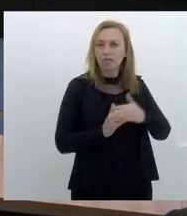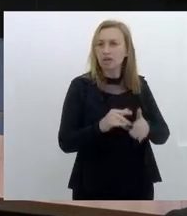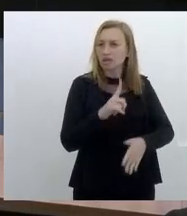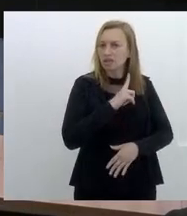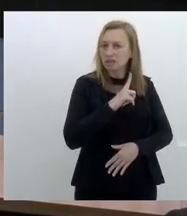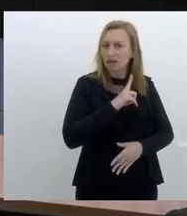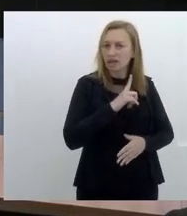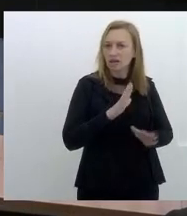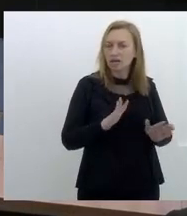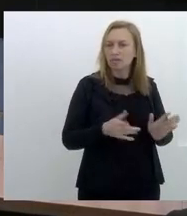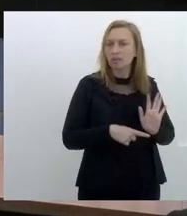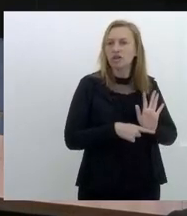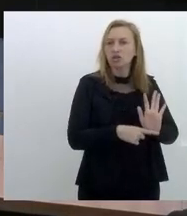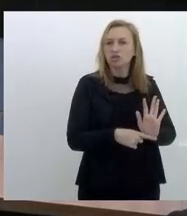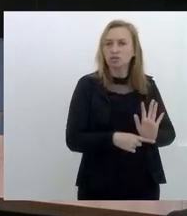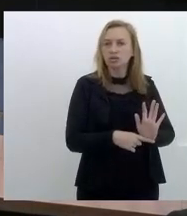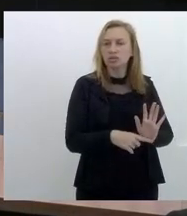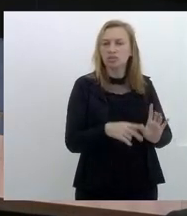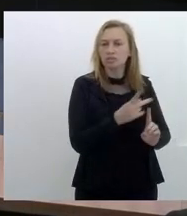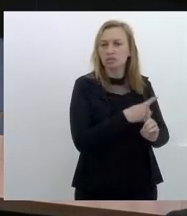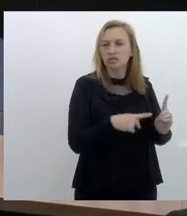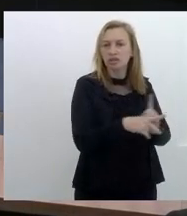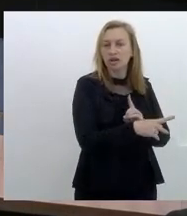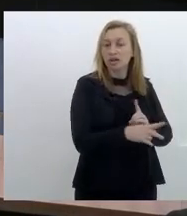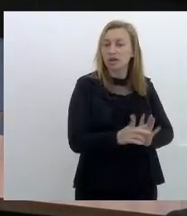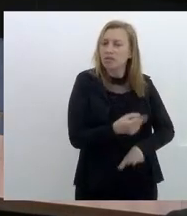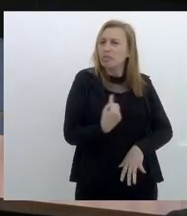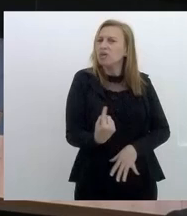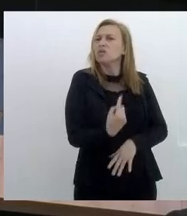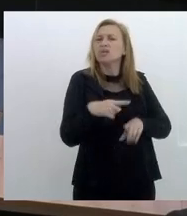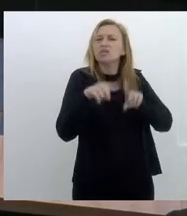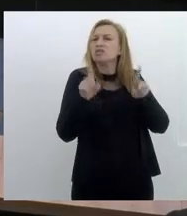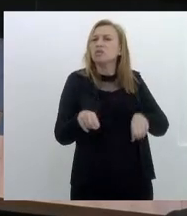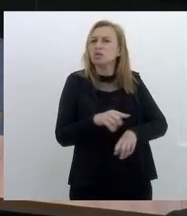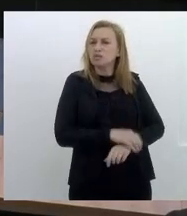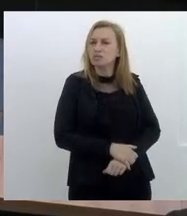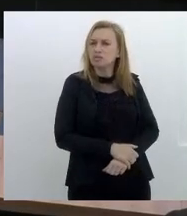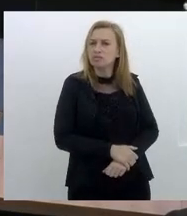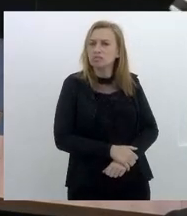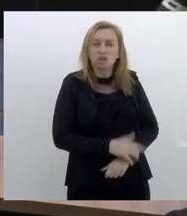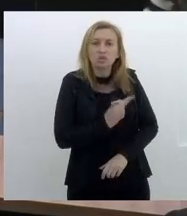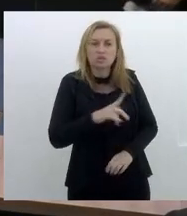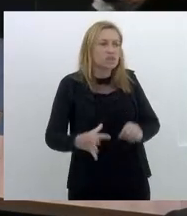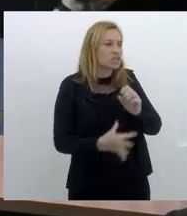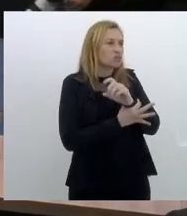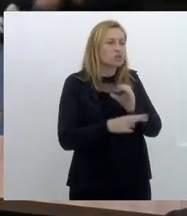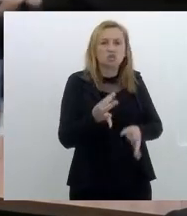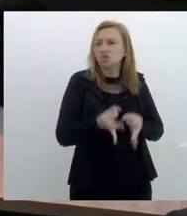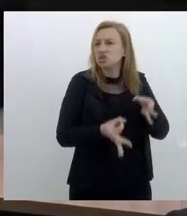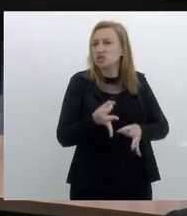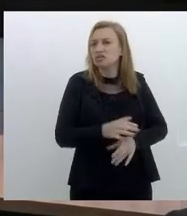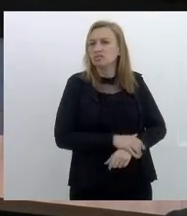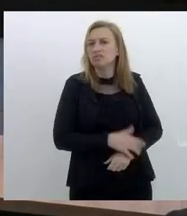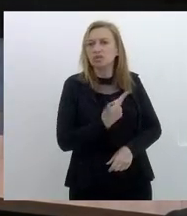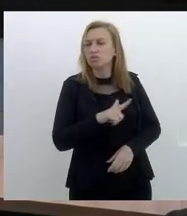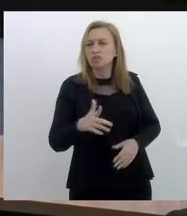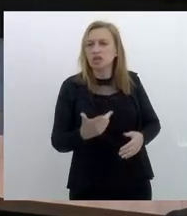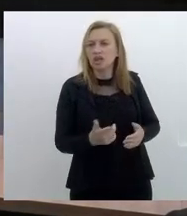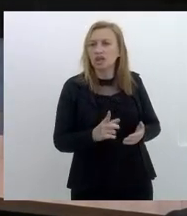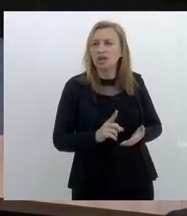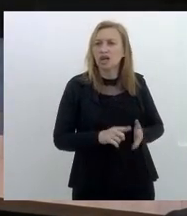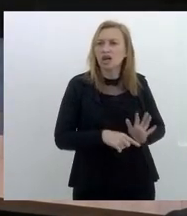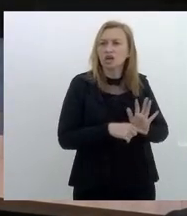da iniciativa privada e para nós servidores não existe segurança jurídica não tem